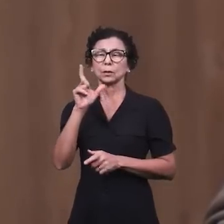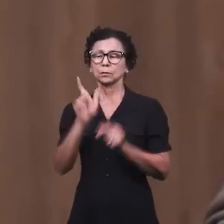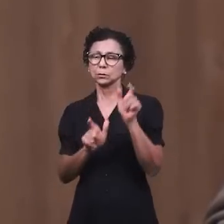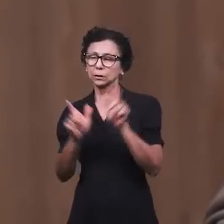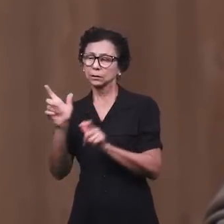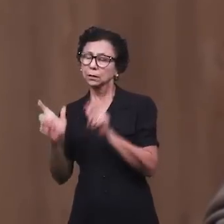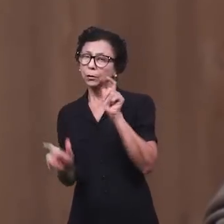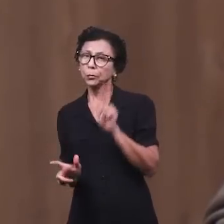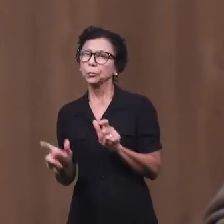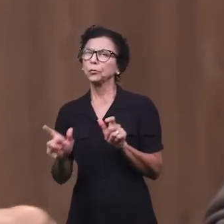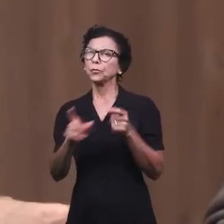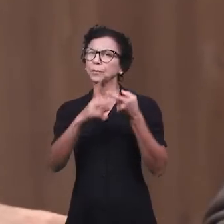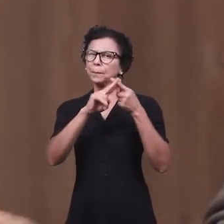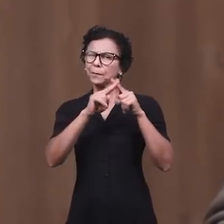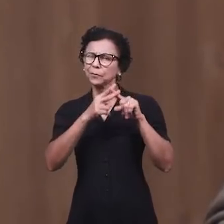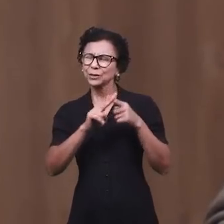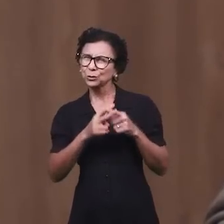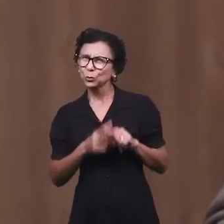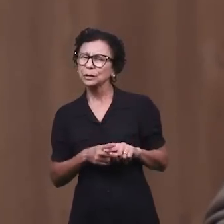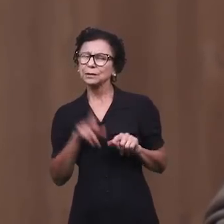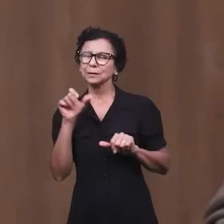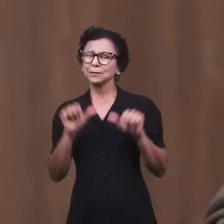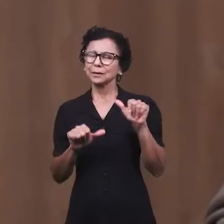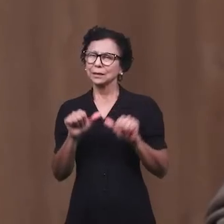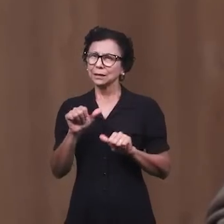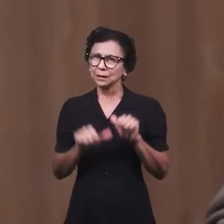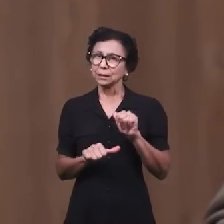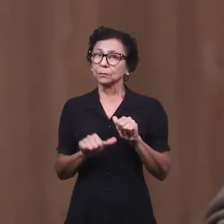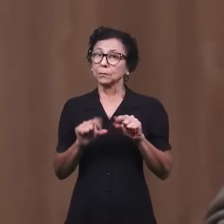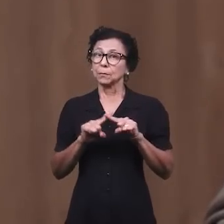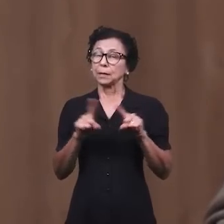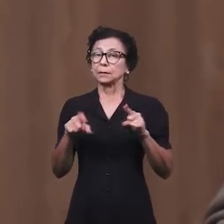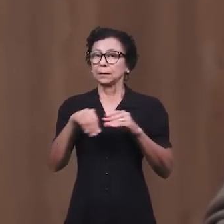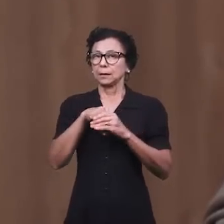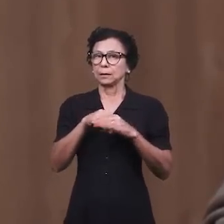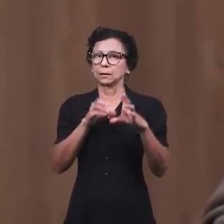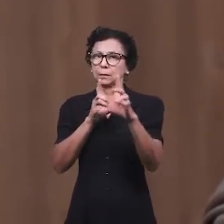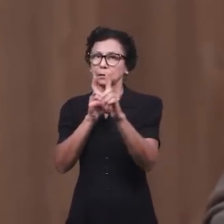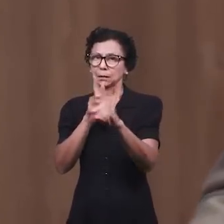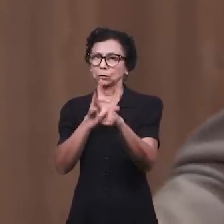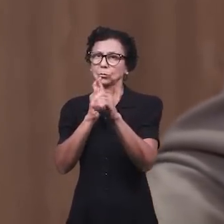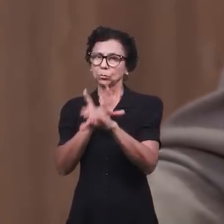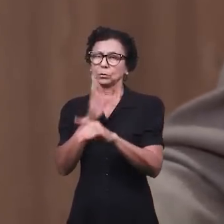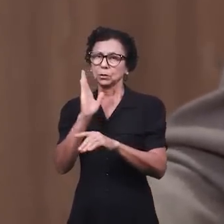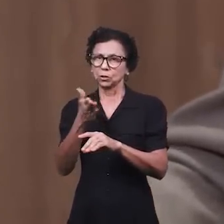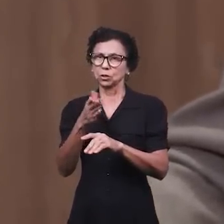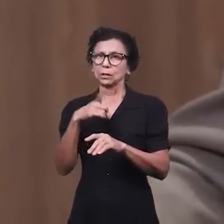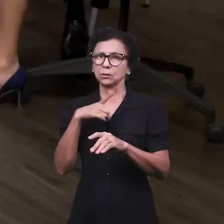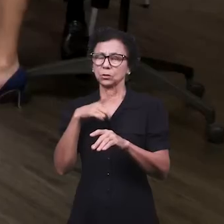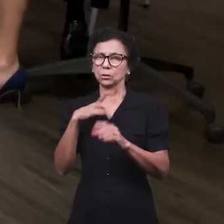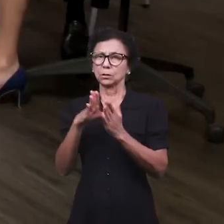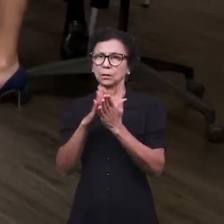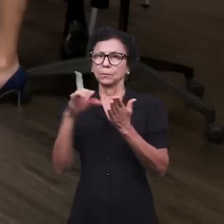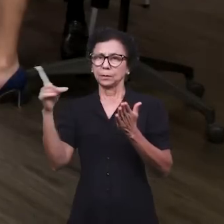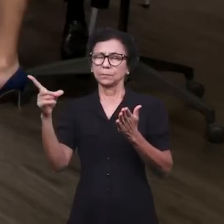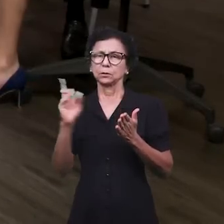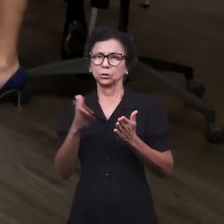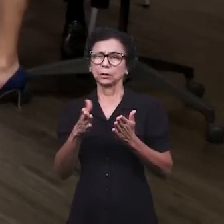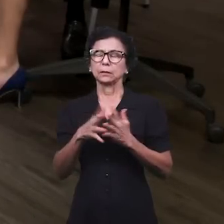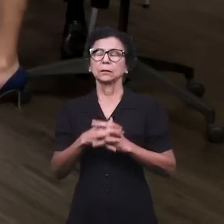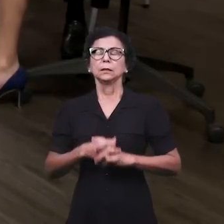fomos aperfeiçoando o nosso entendimento daquilo que é a doutrina que já existia. Do ponto de vista